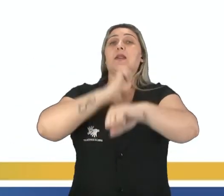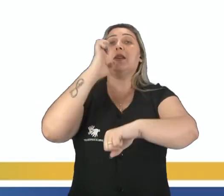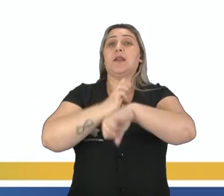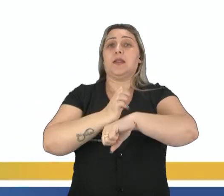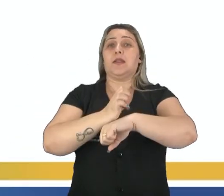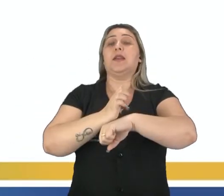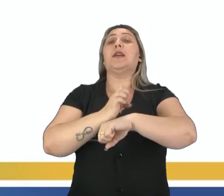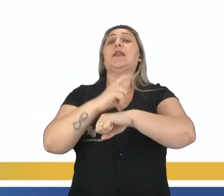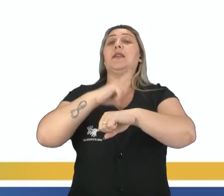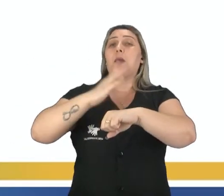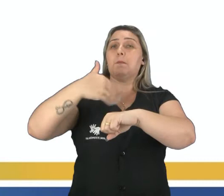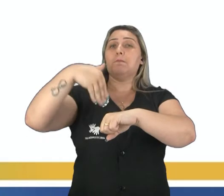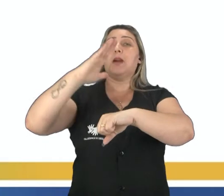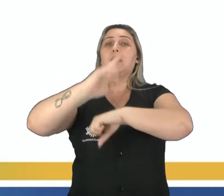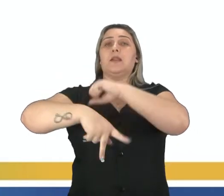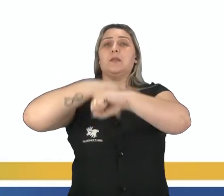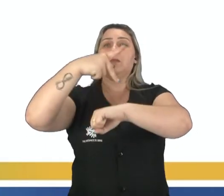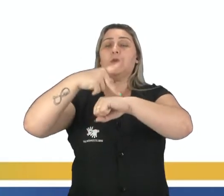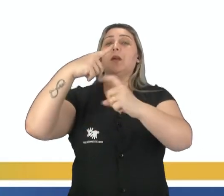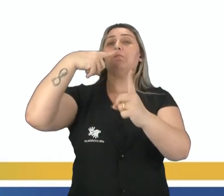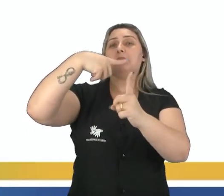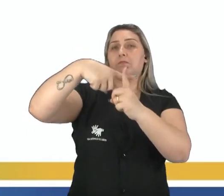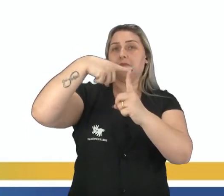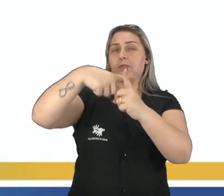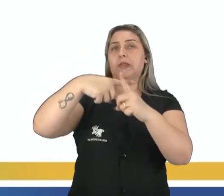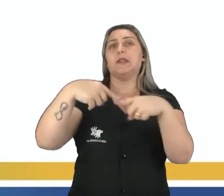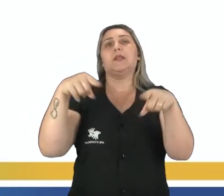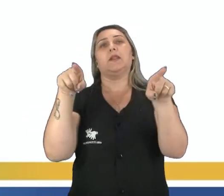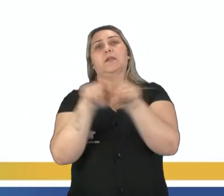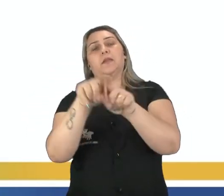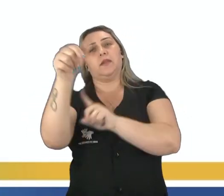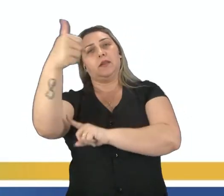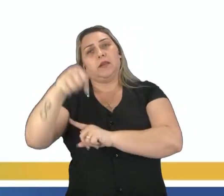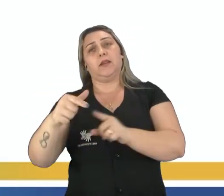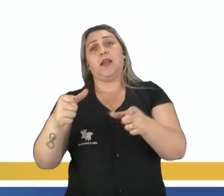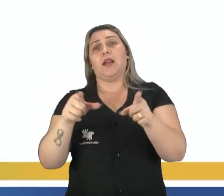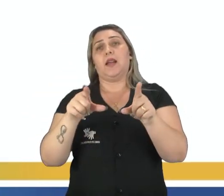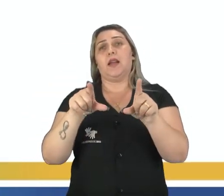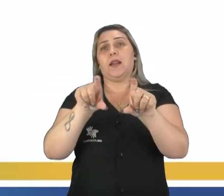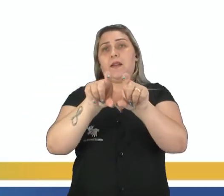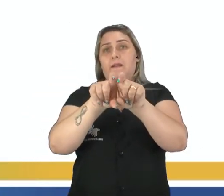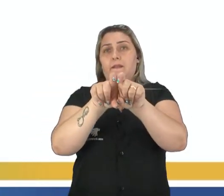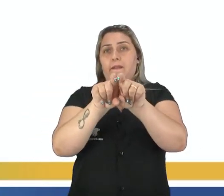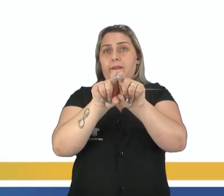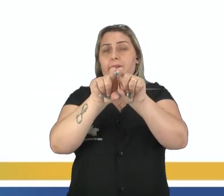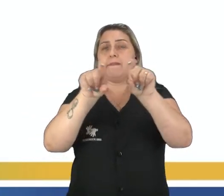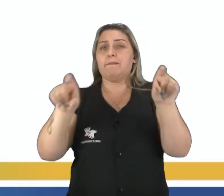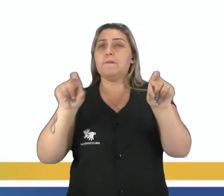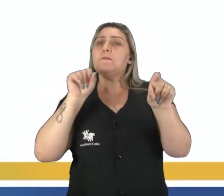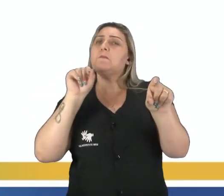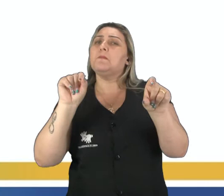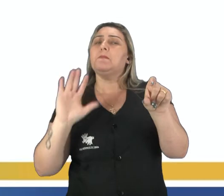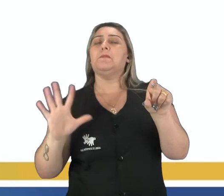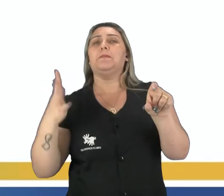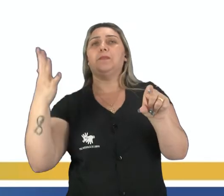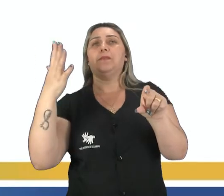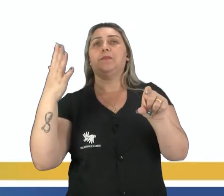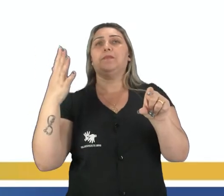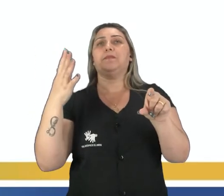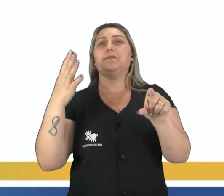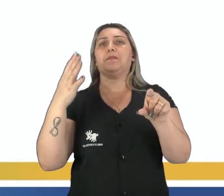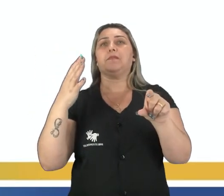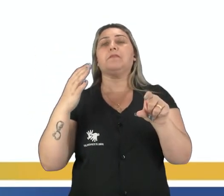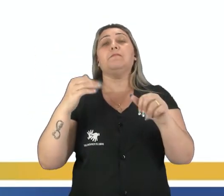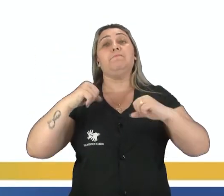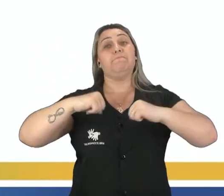próton. Então, ele ficou eletrizado positivamente. É a mesma coisa que tu analisa na régua ali. O que ele faz? Quando ele esfrega, ele